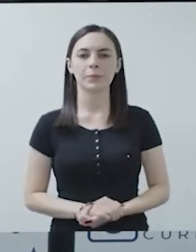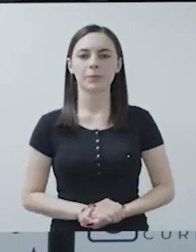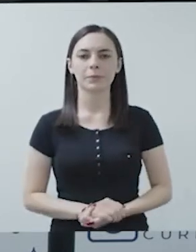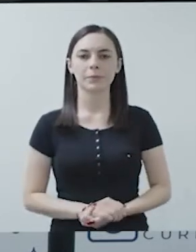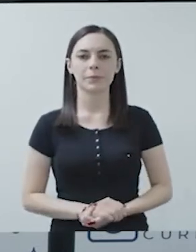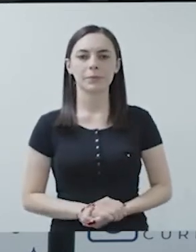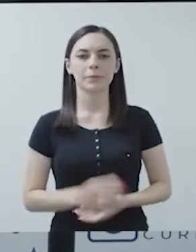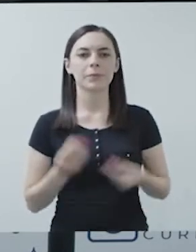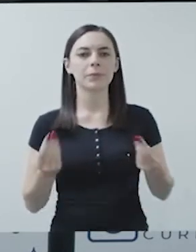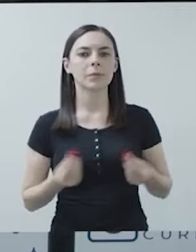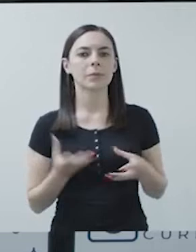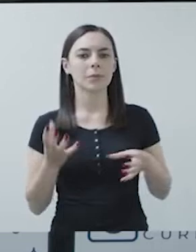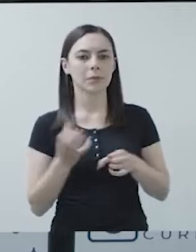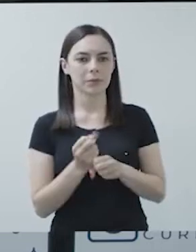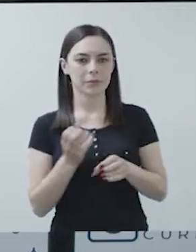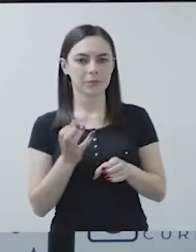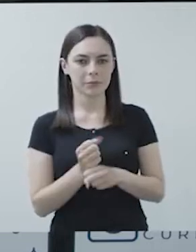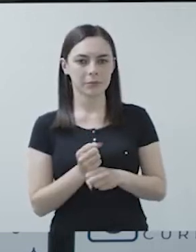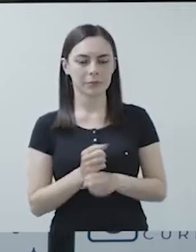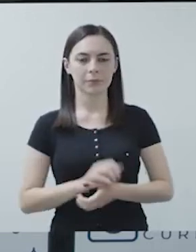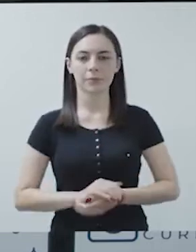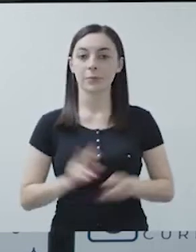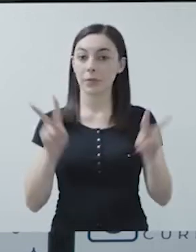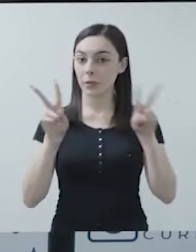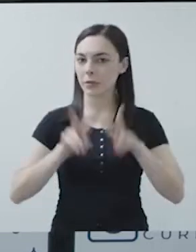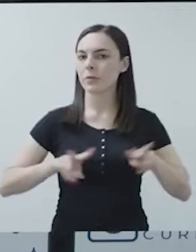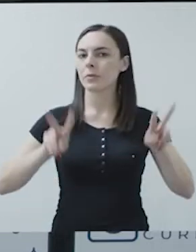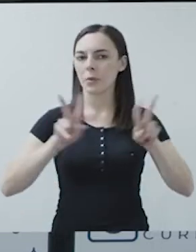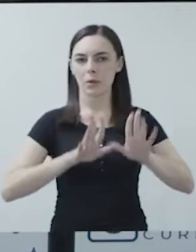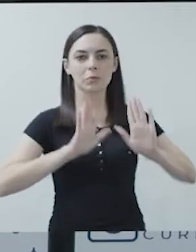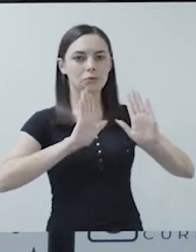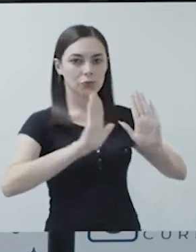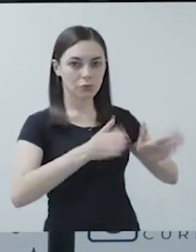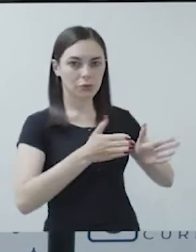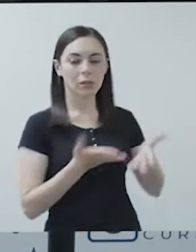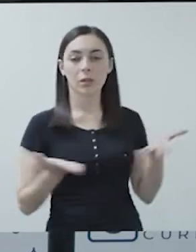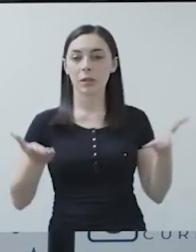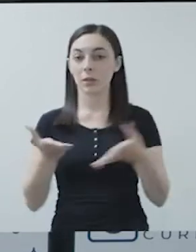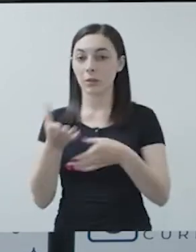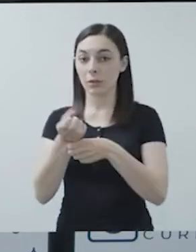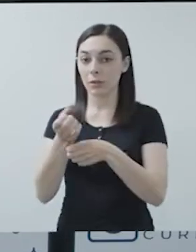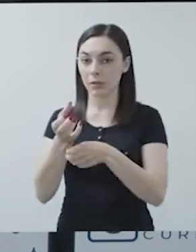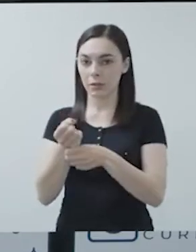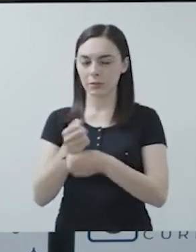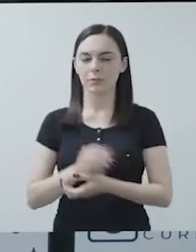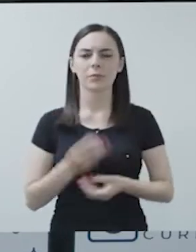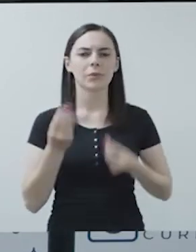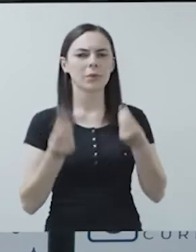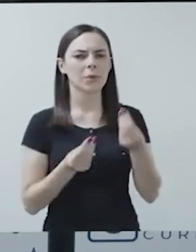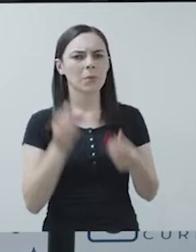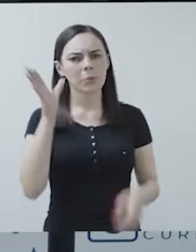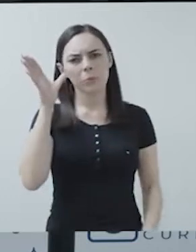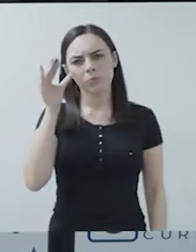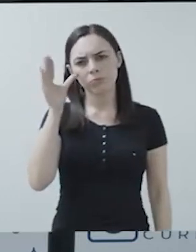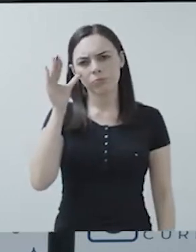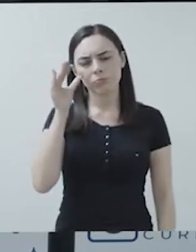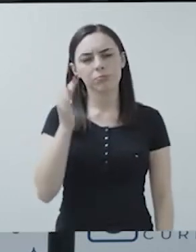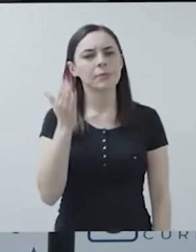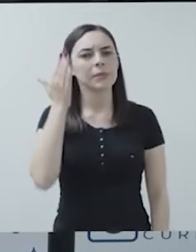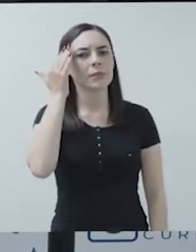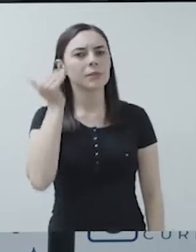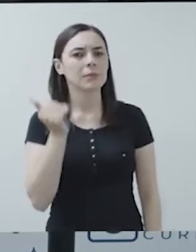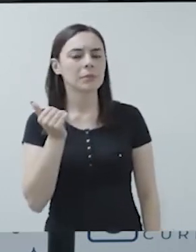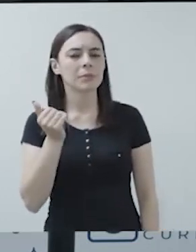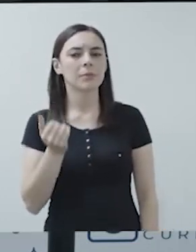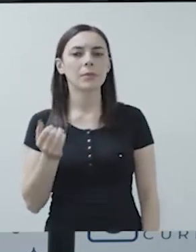Calculando o volume, nós vimos no visual. Agora é um cálculo. Para a gente poder saber também